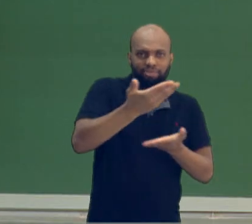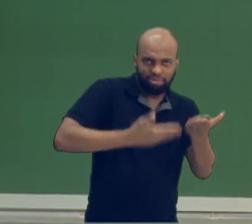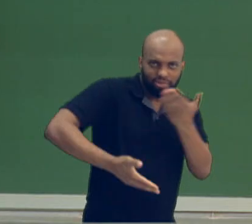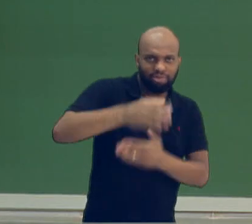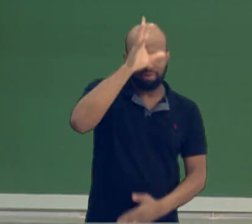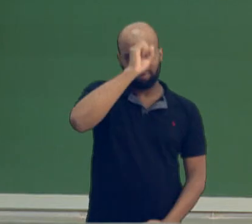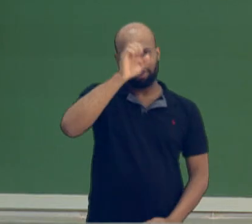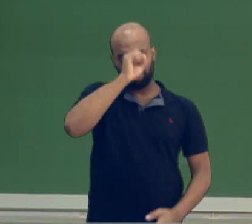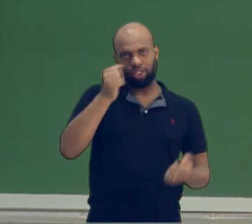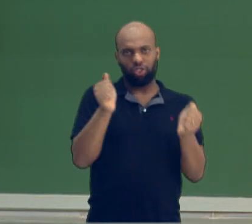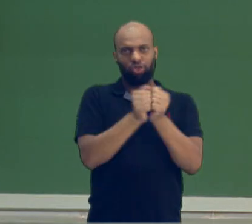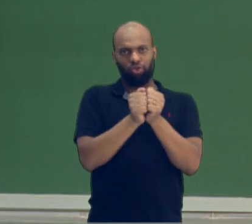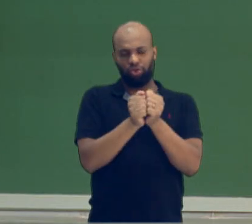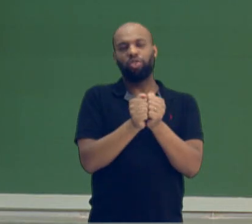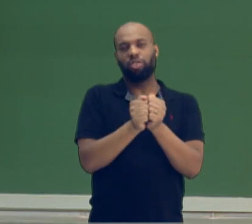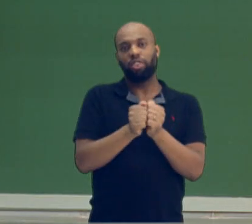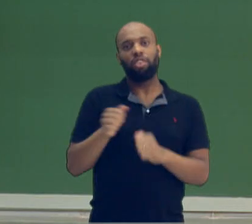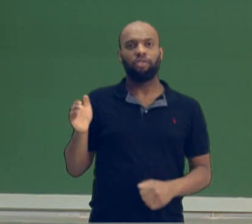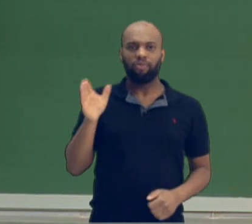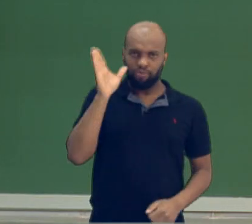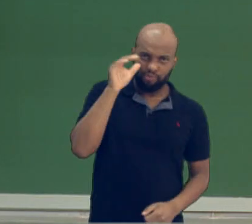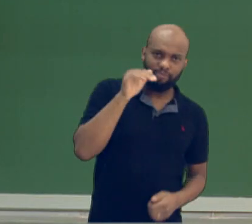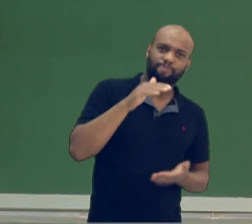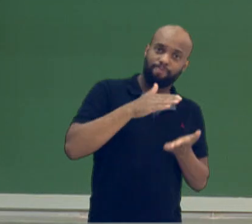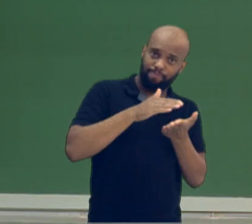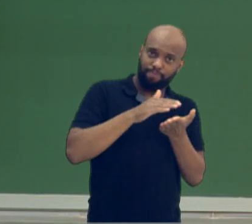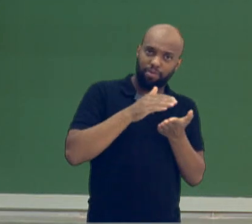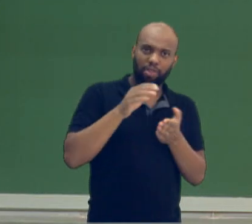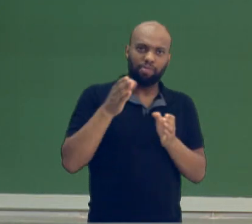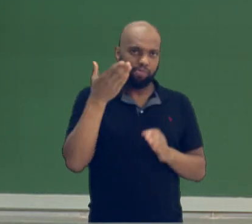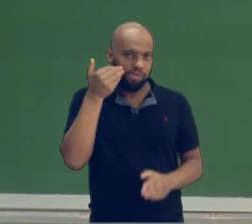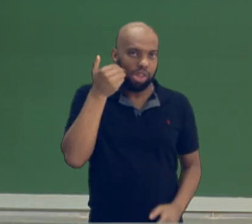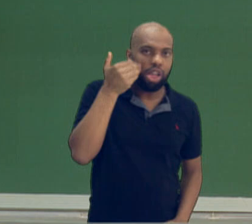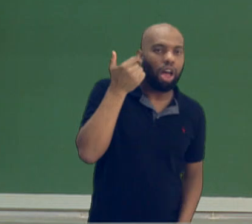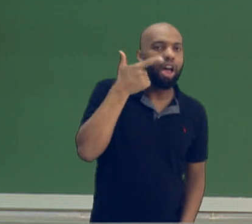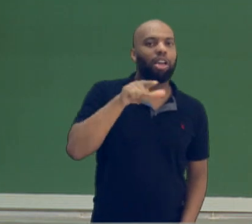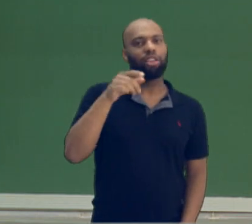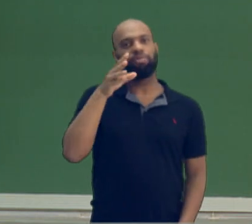Então, busca um pouquinho mais da obra dele para você conhecer.